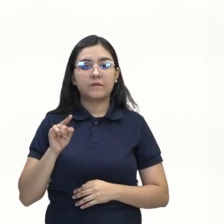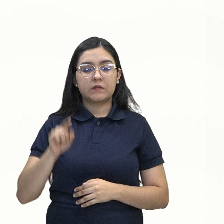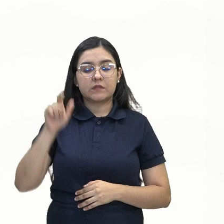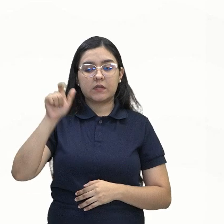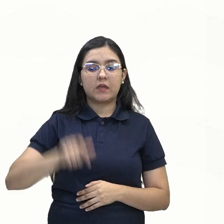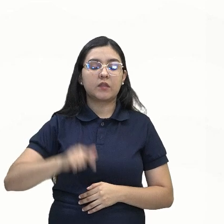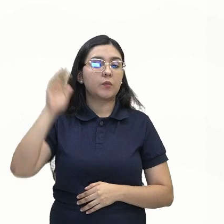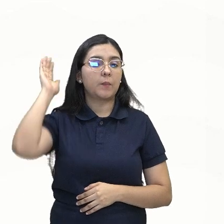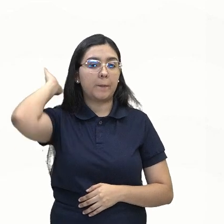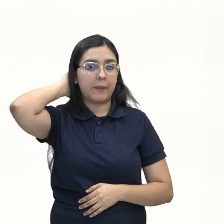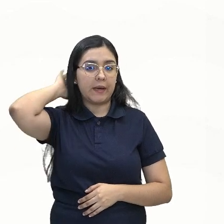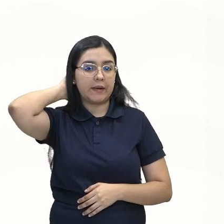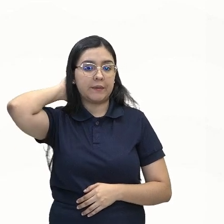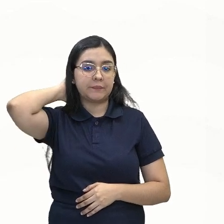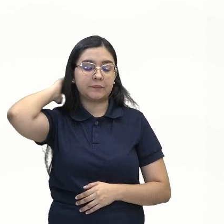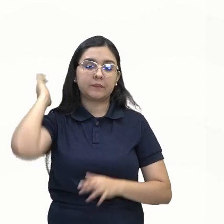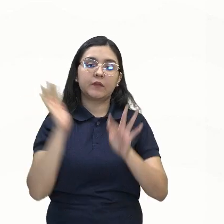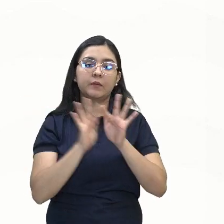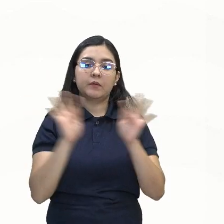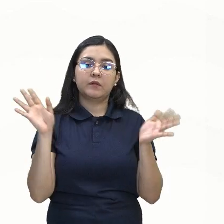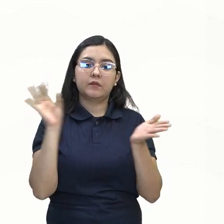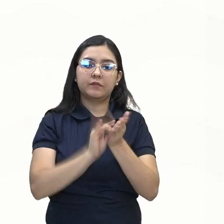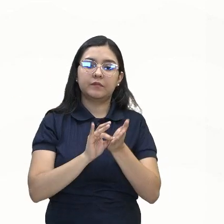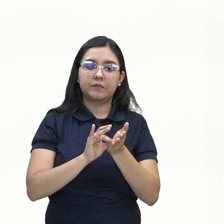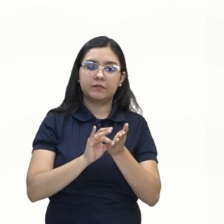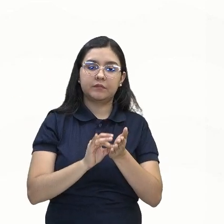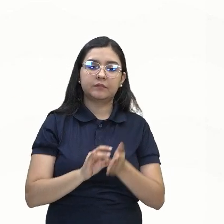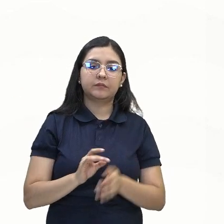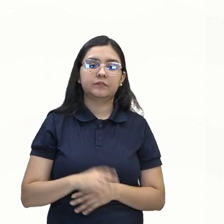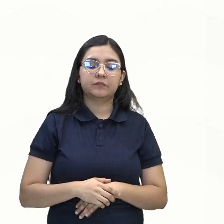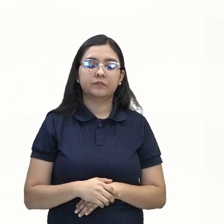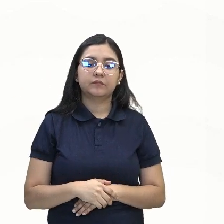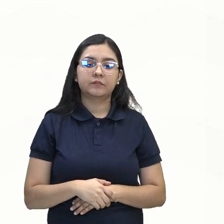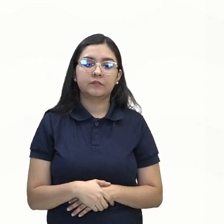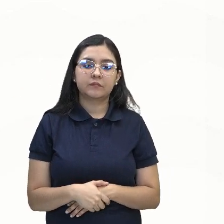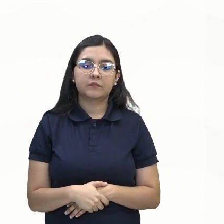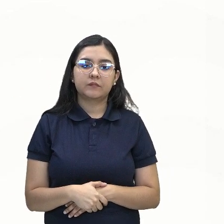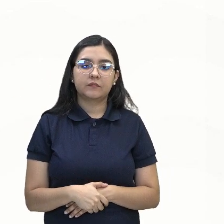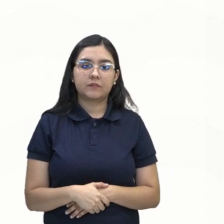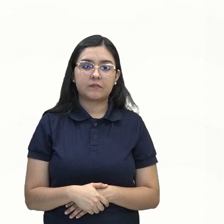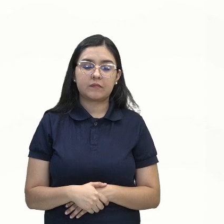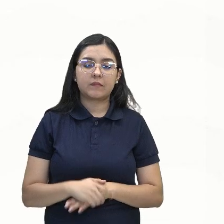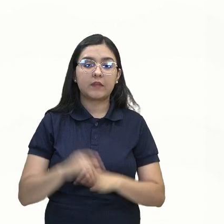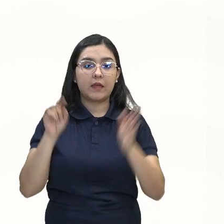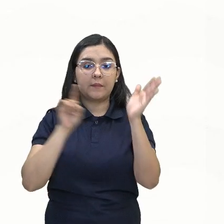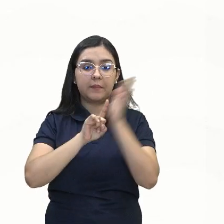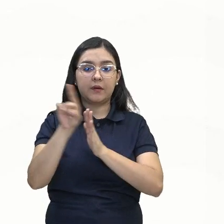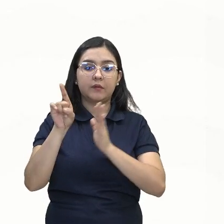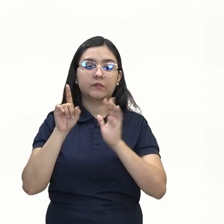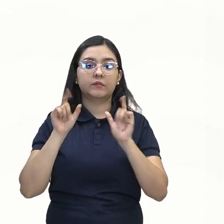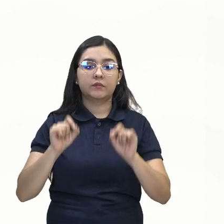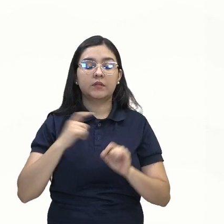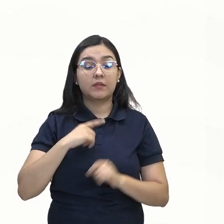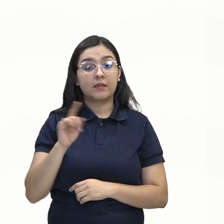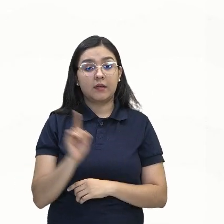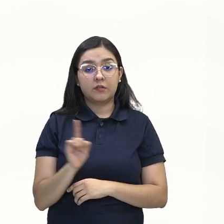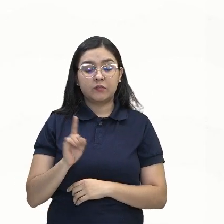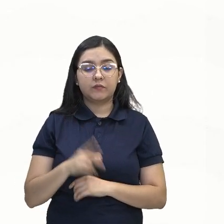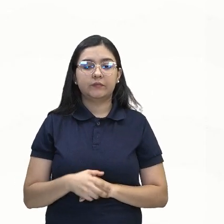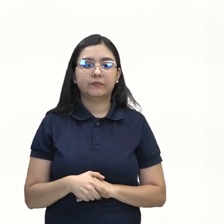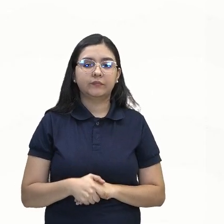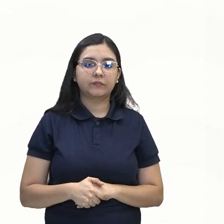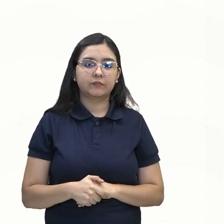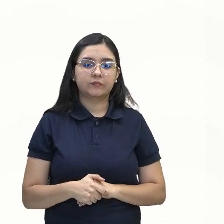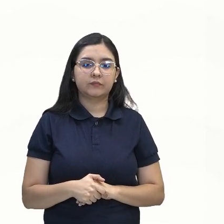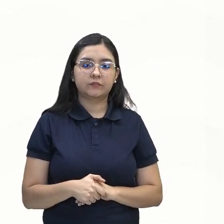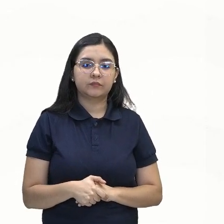frase afirmativa. E aqui, ó, a minha question tag, que de fato vai caracterizar, vai ser na forma negativa.